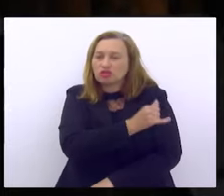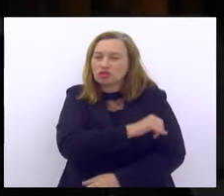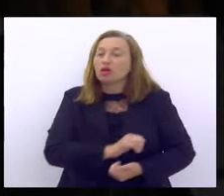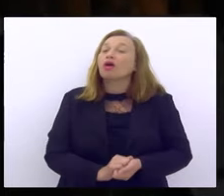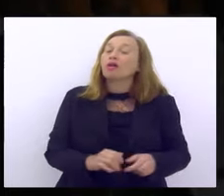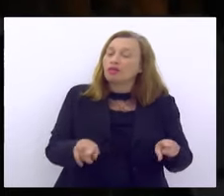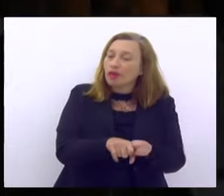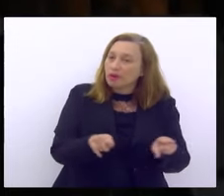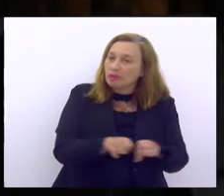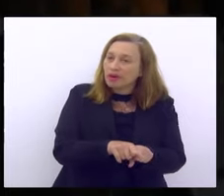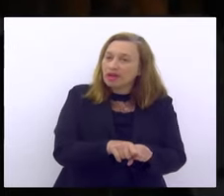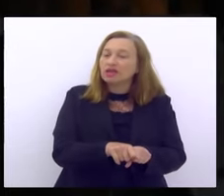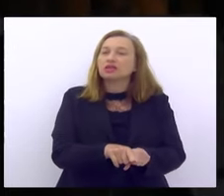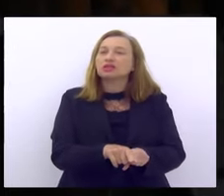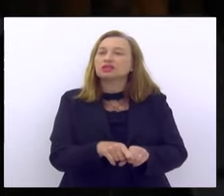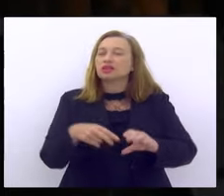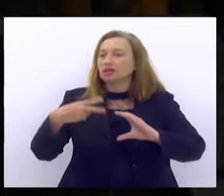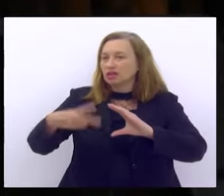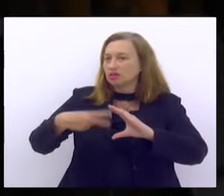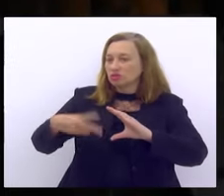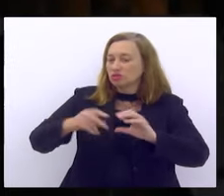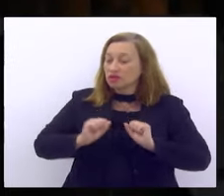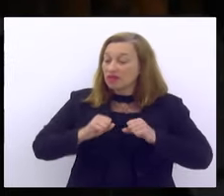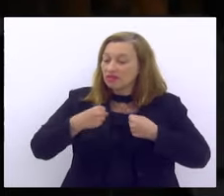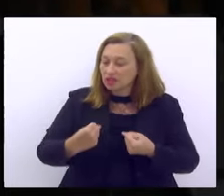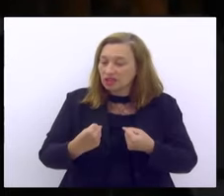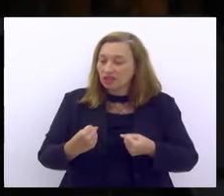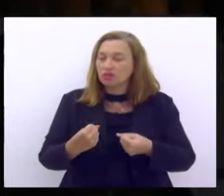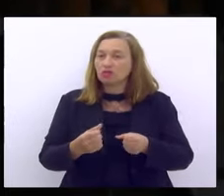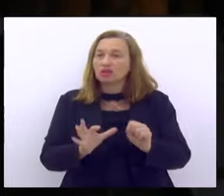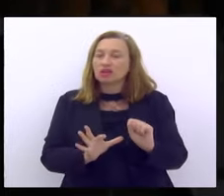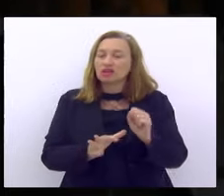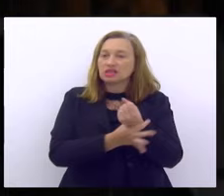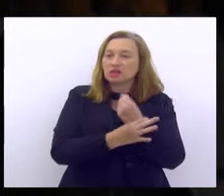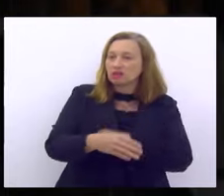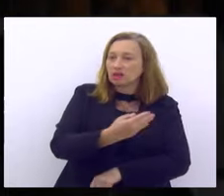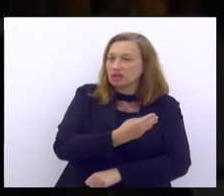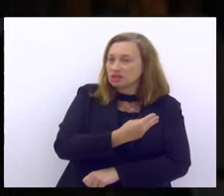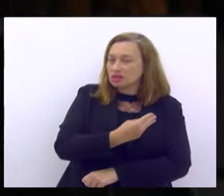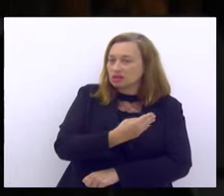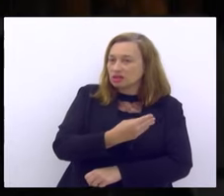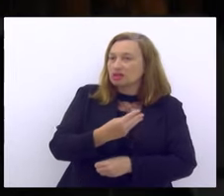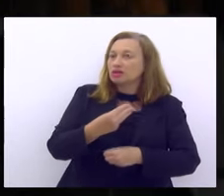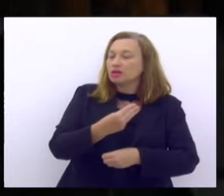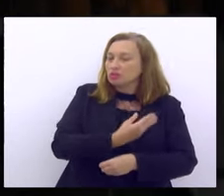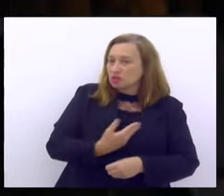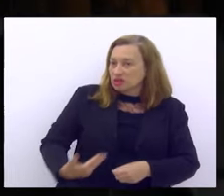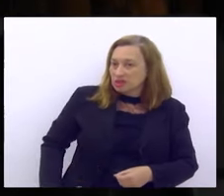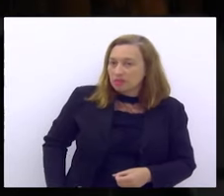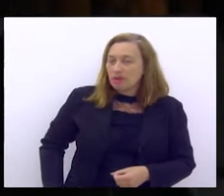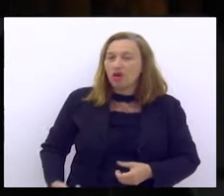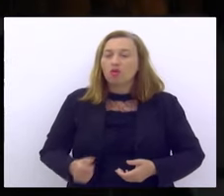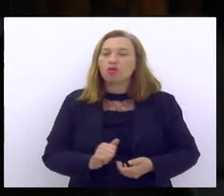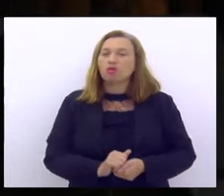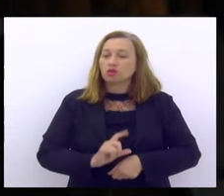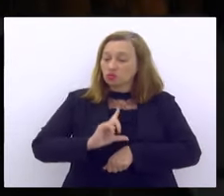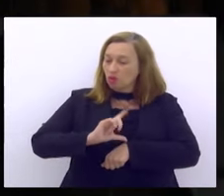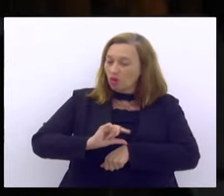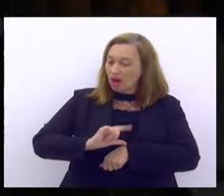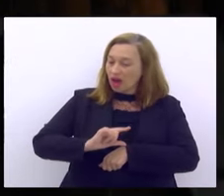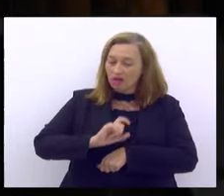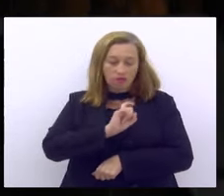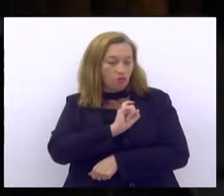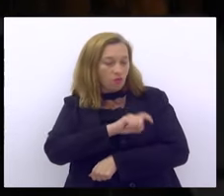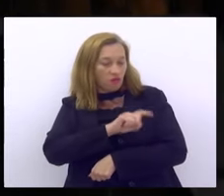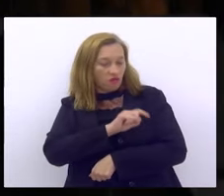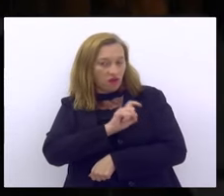Câmara Municipal defendendo a Guarda Municipal contra uma carga horária covarde, uma escala covarde que o prefeito tenta impor